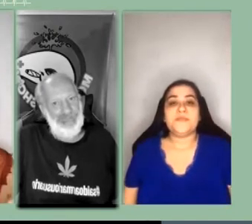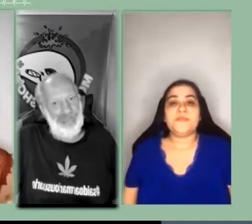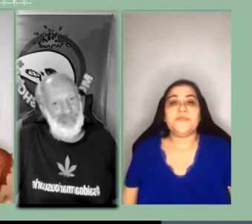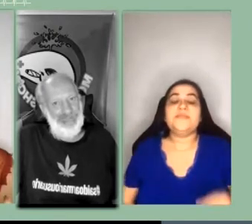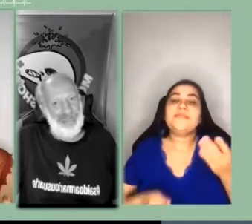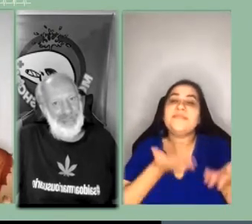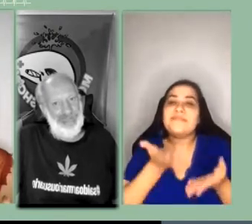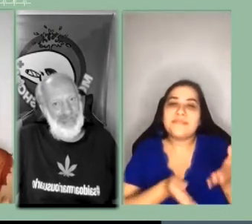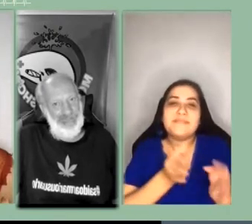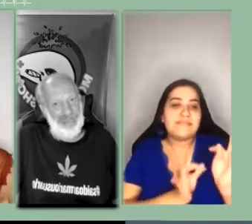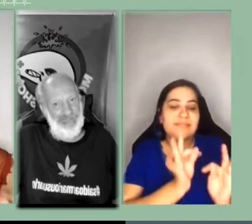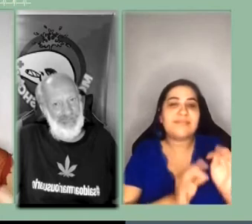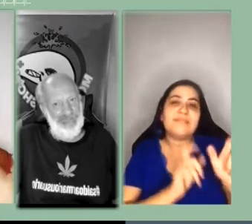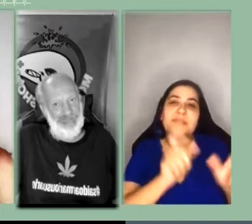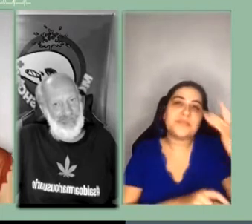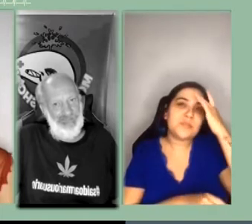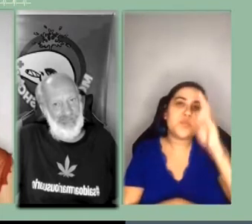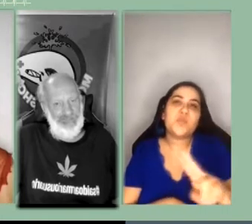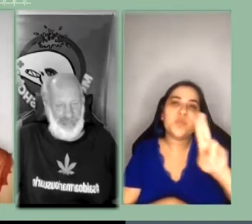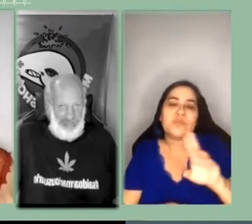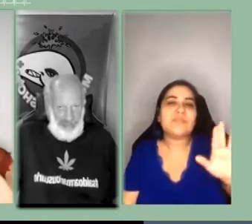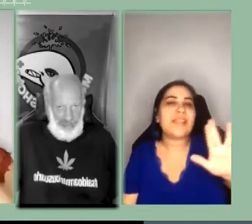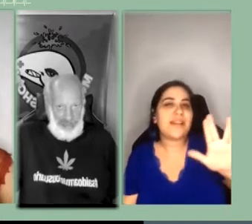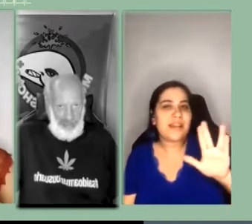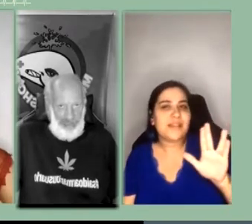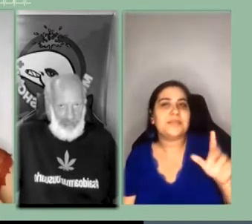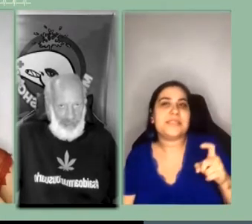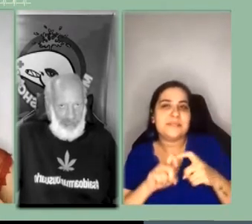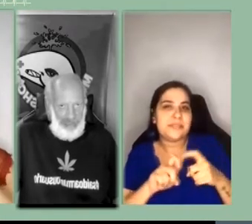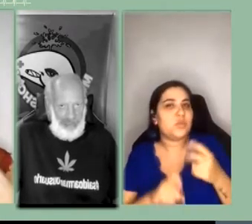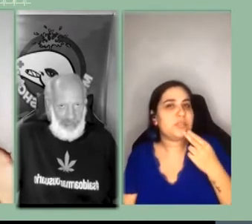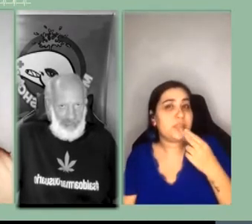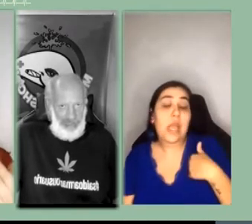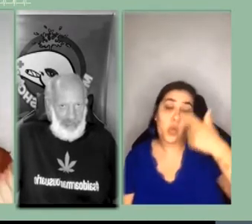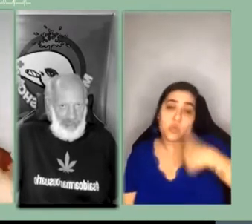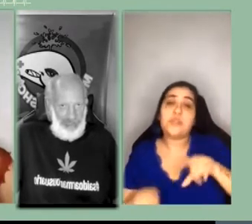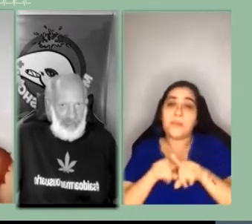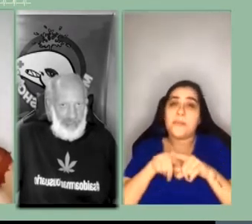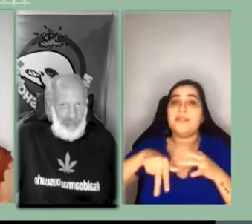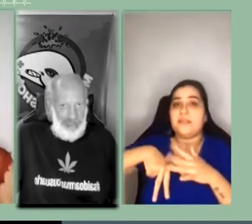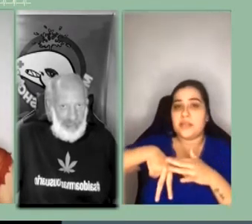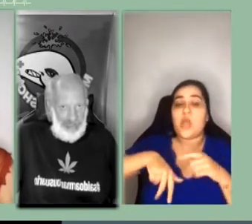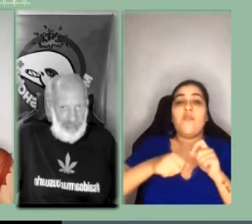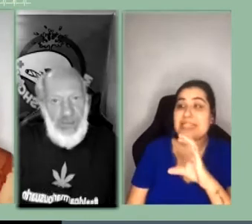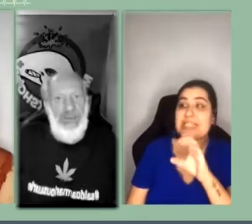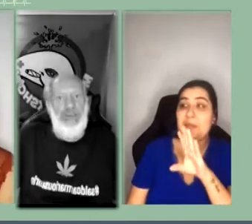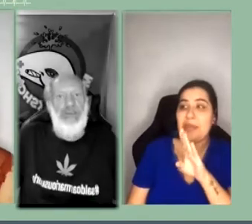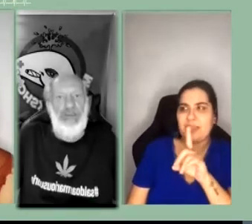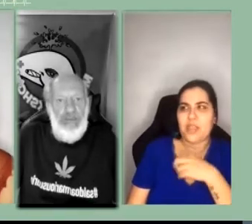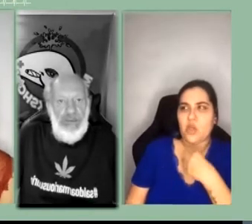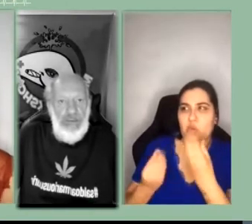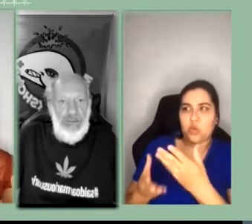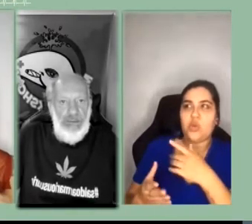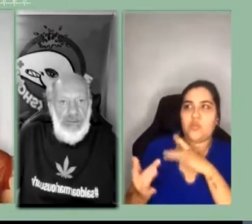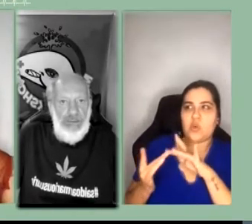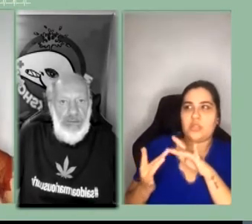pacientes que usam a cannabis medicinal, tratar a parte nutricional, eu também sou paciente, né? Eu também faço tratamento para enxaqueca com óleo. Pronto,